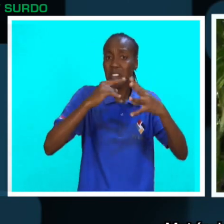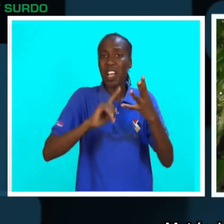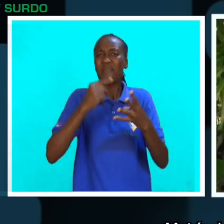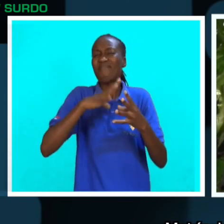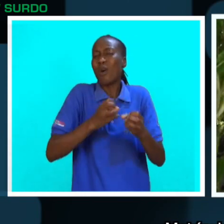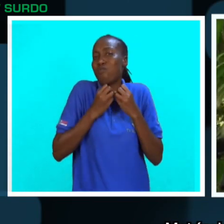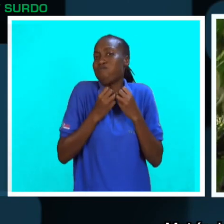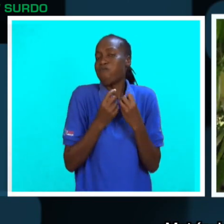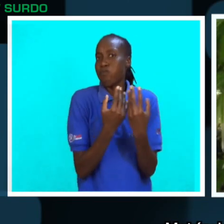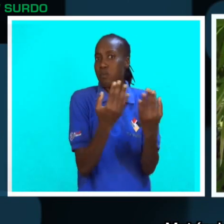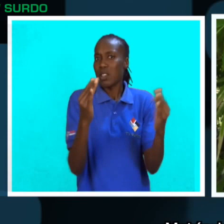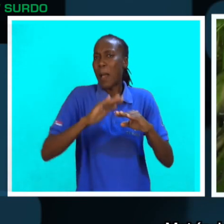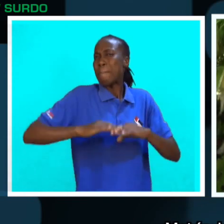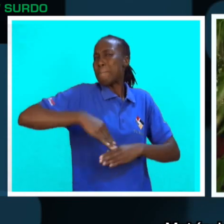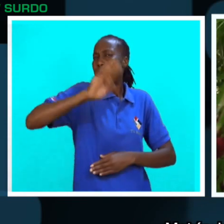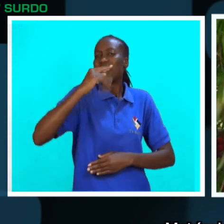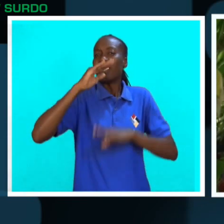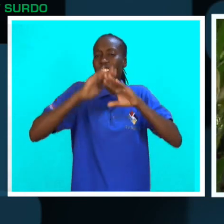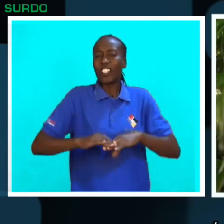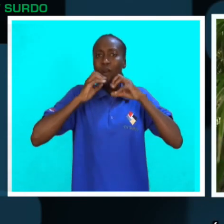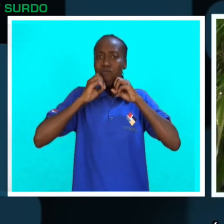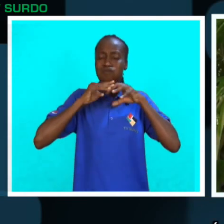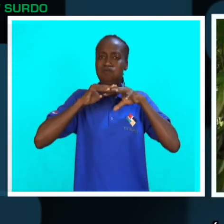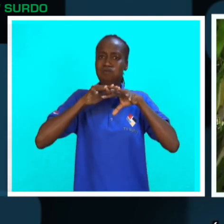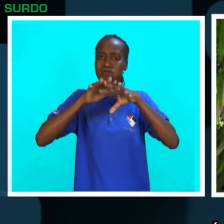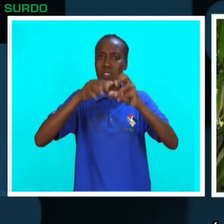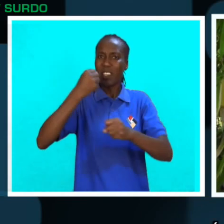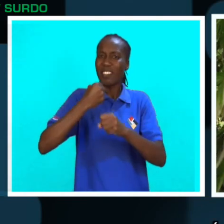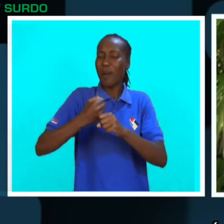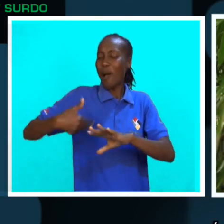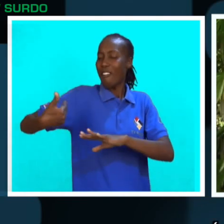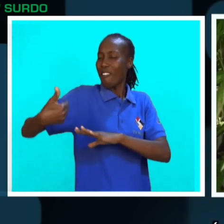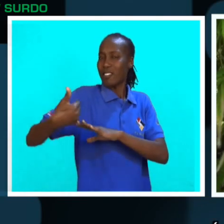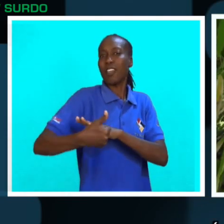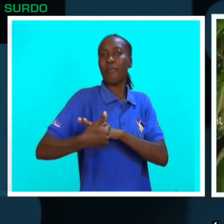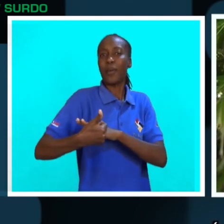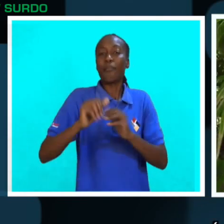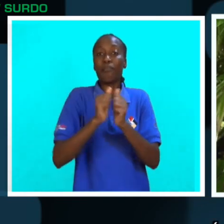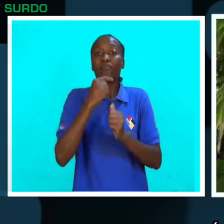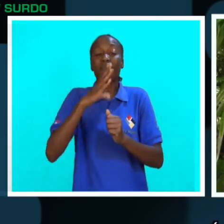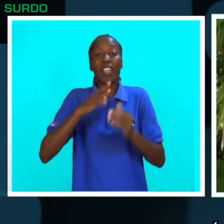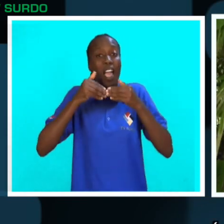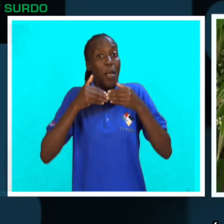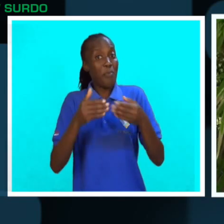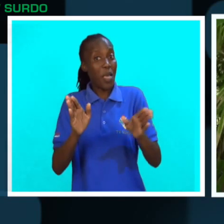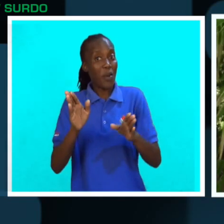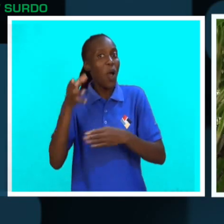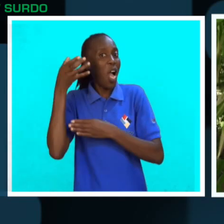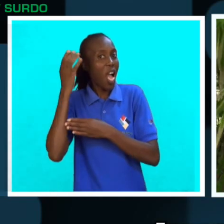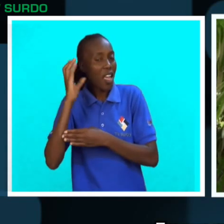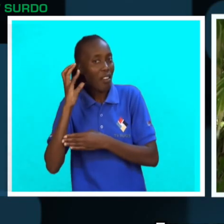literatura, música, etc, etc. Quer dizer, é o mais abrangente possível e trabalha 24 sobre